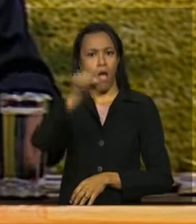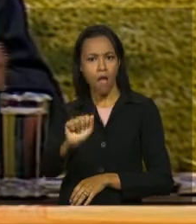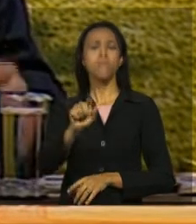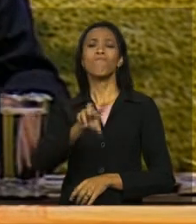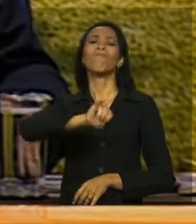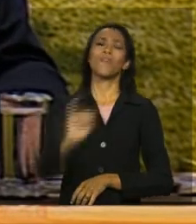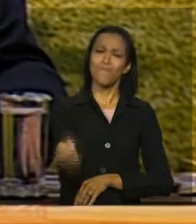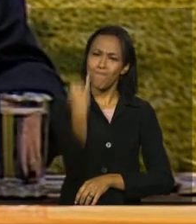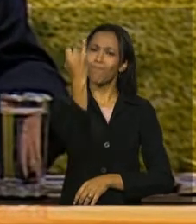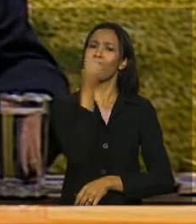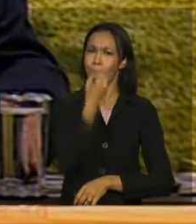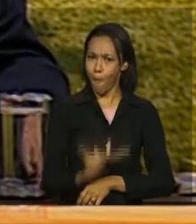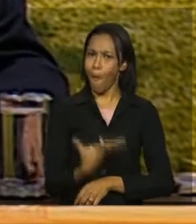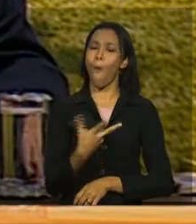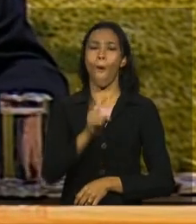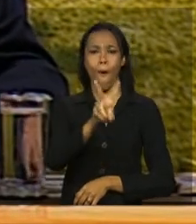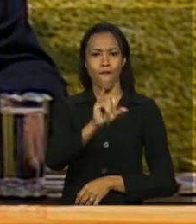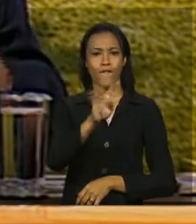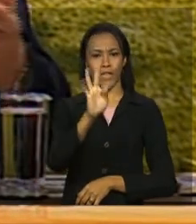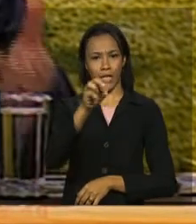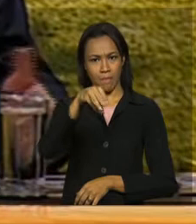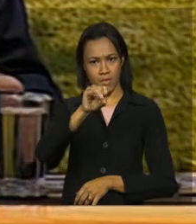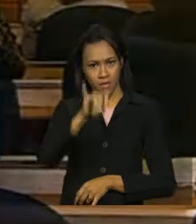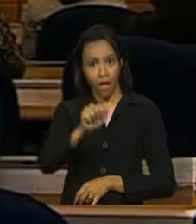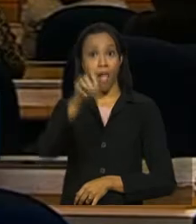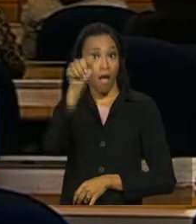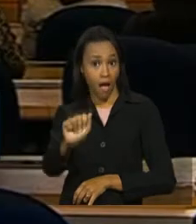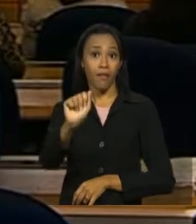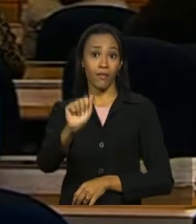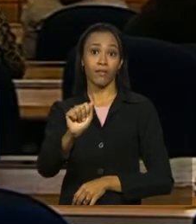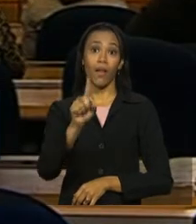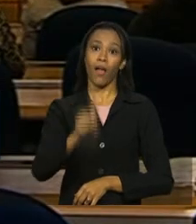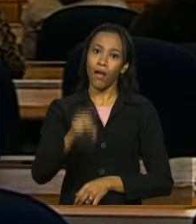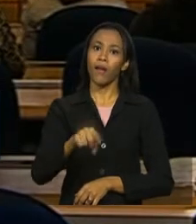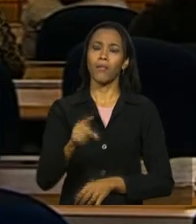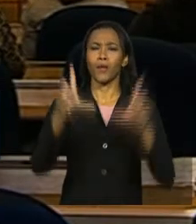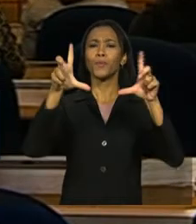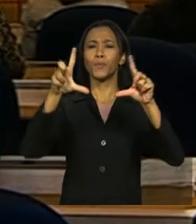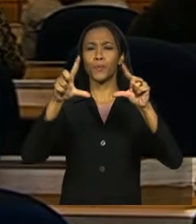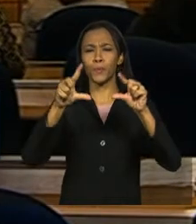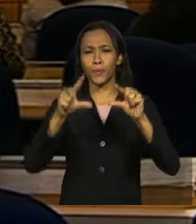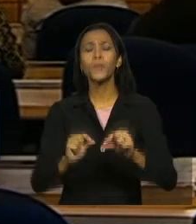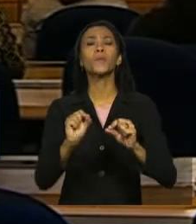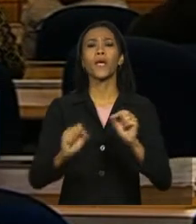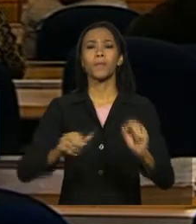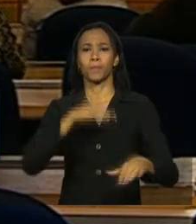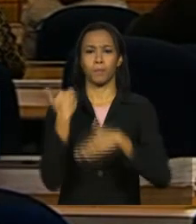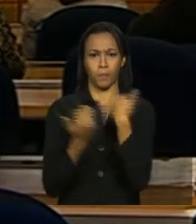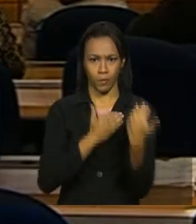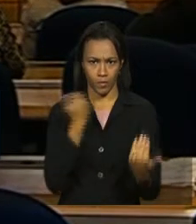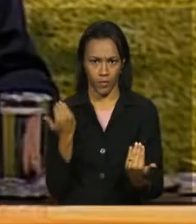bom demais vitamina ao e mostrar um efeito efetivamente para rhesus e lá montale tá